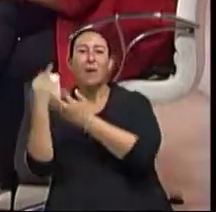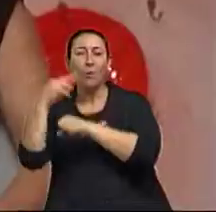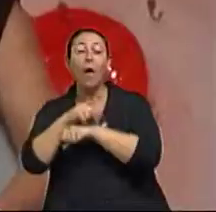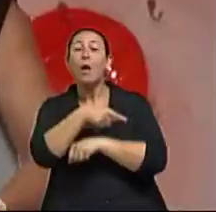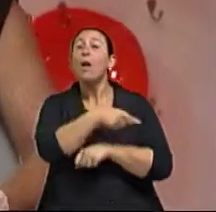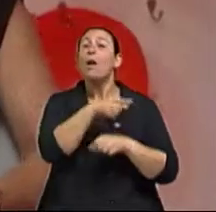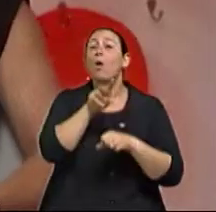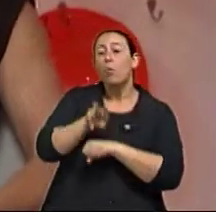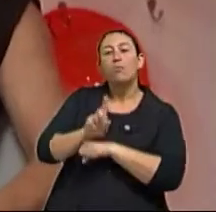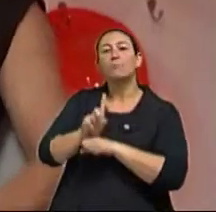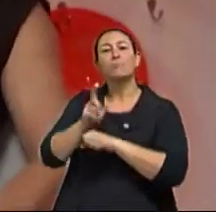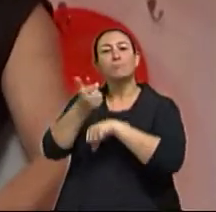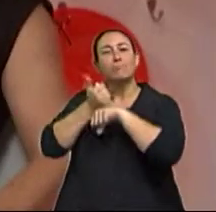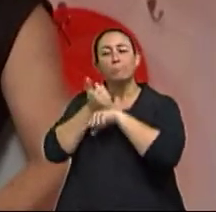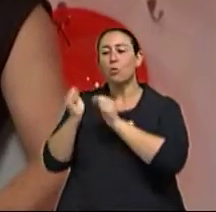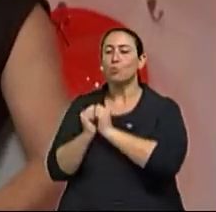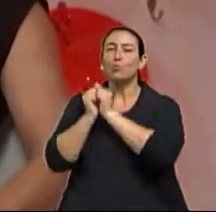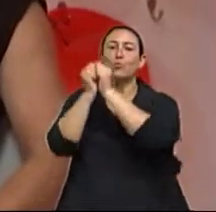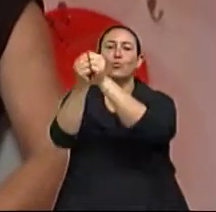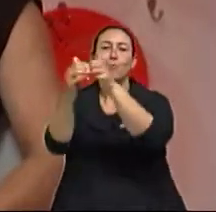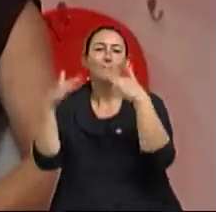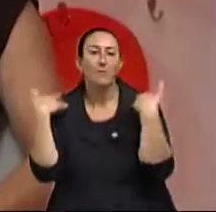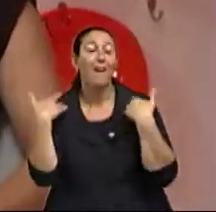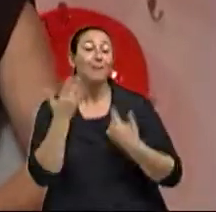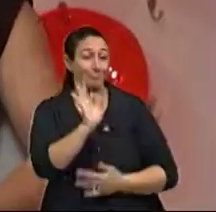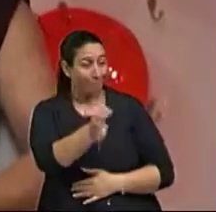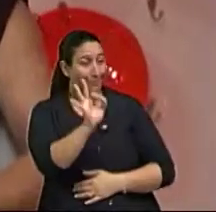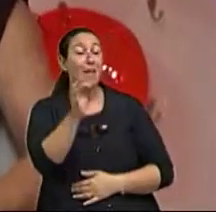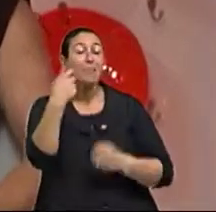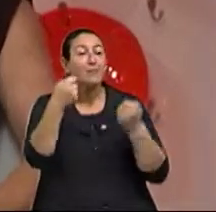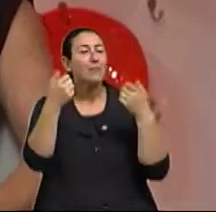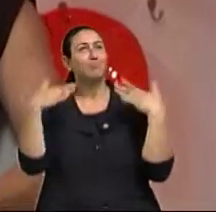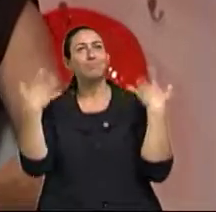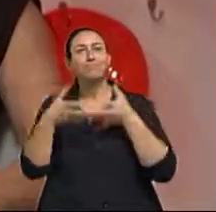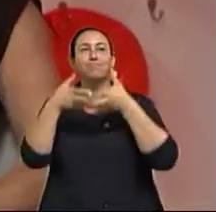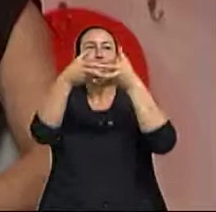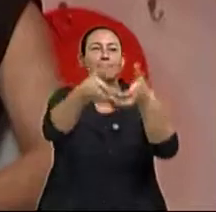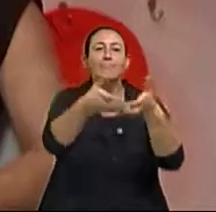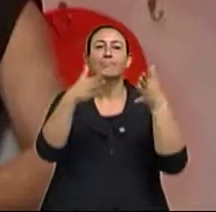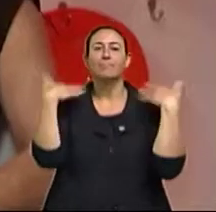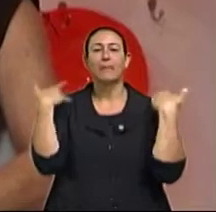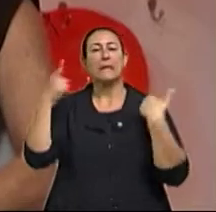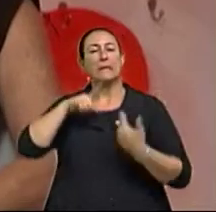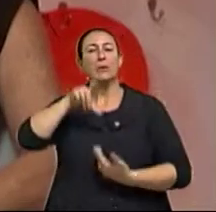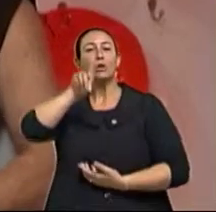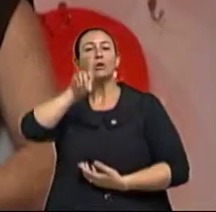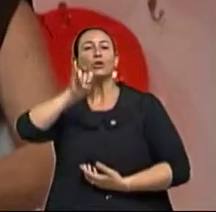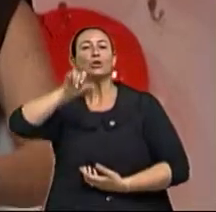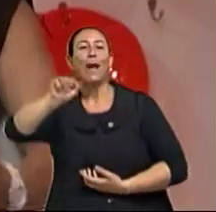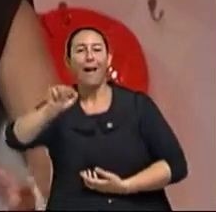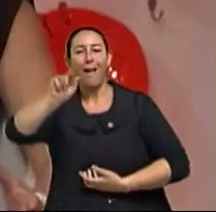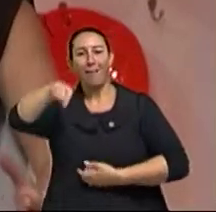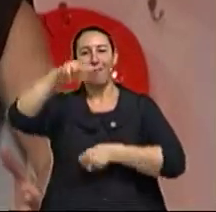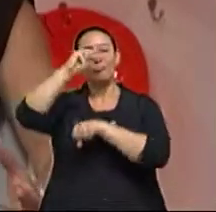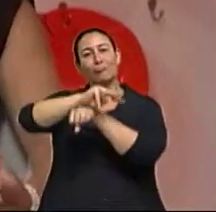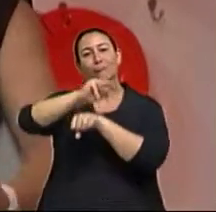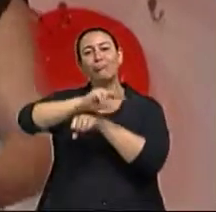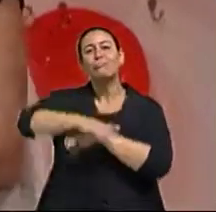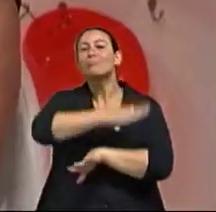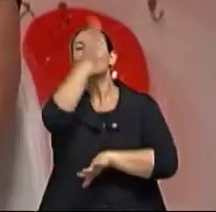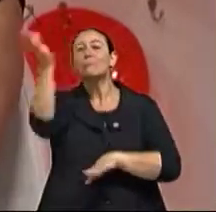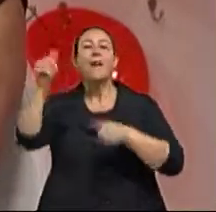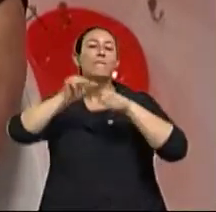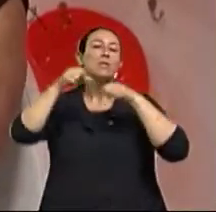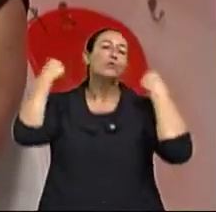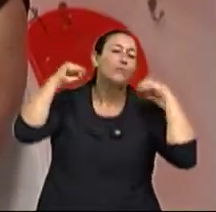importante a gente ter centros de convivência, a gente ter centros de cuidado dia, outras alternativas que pudessem